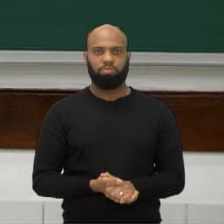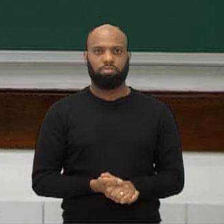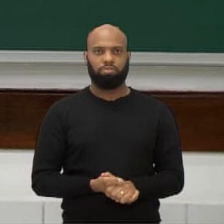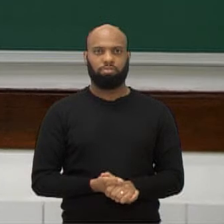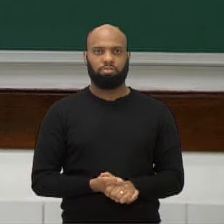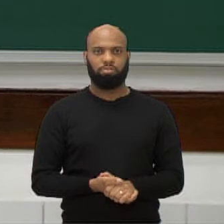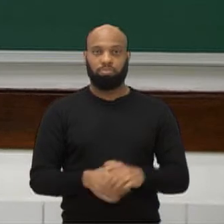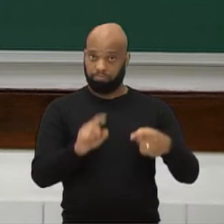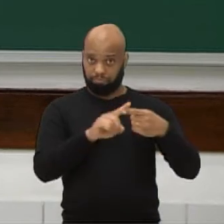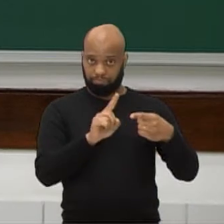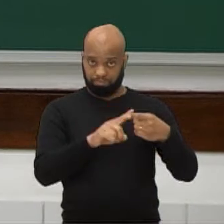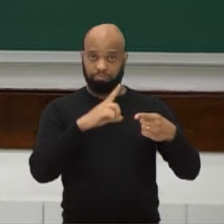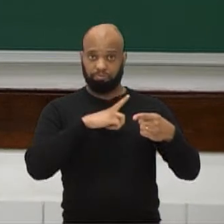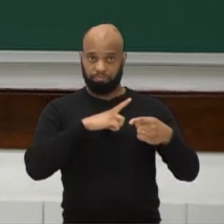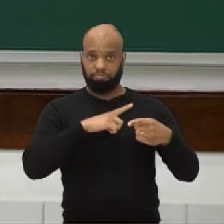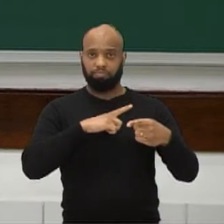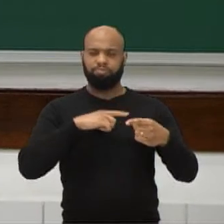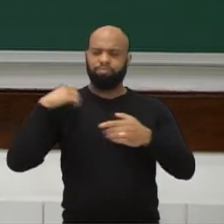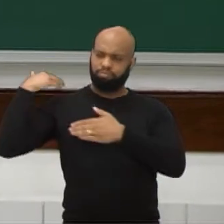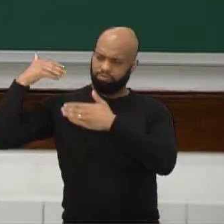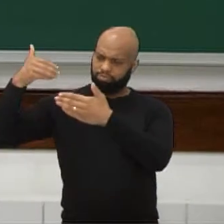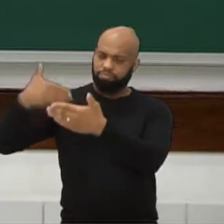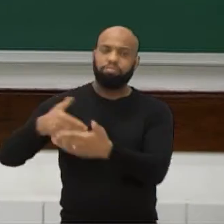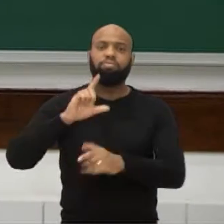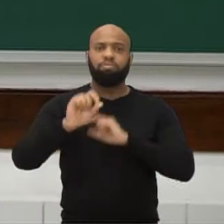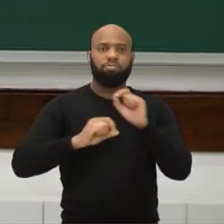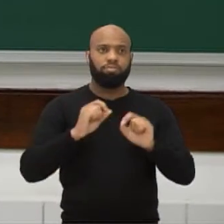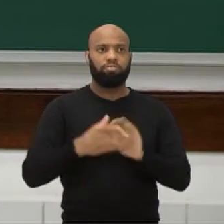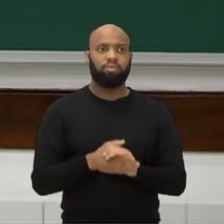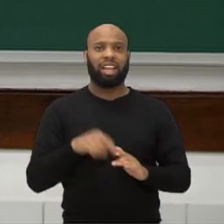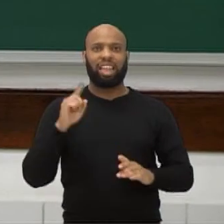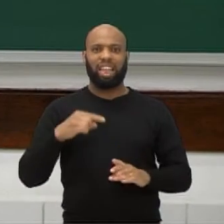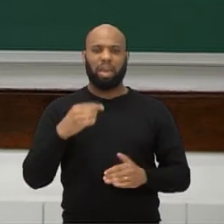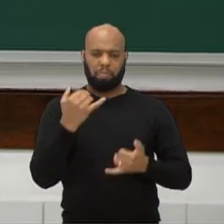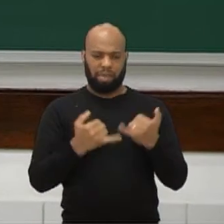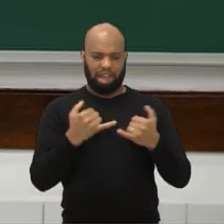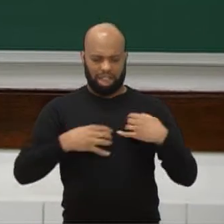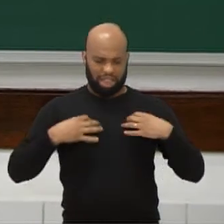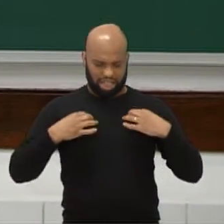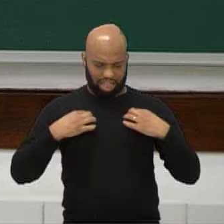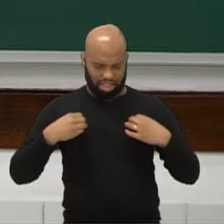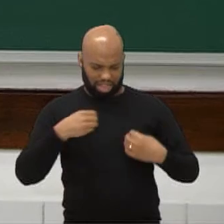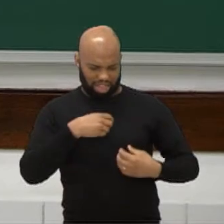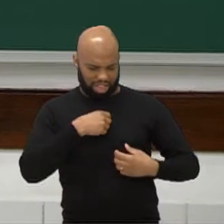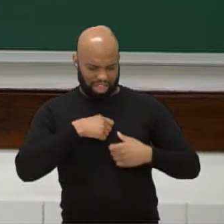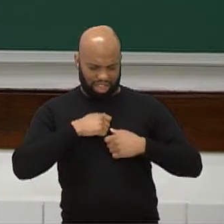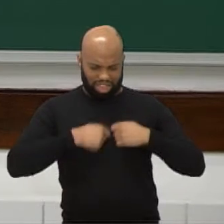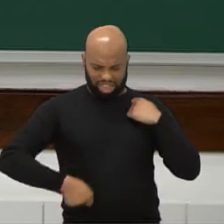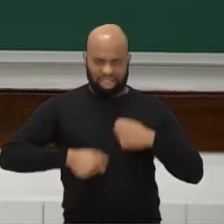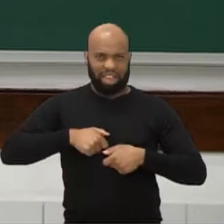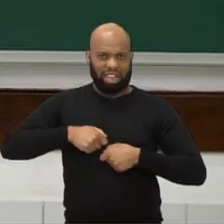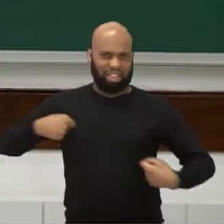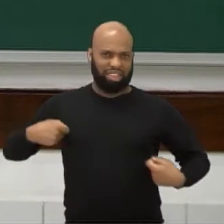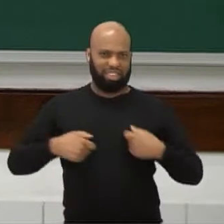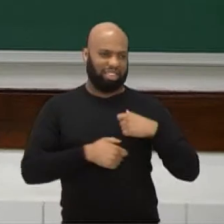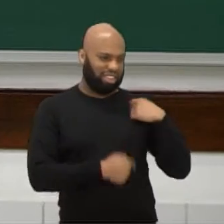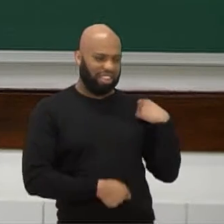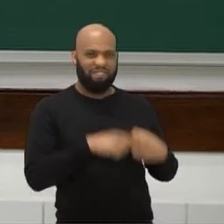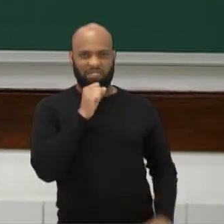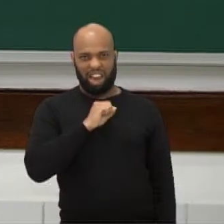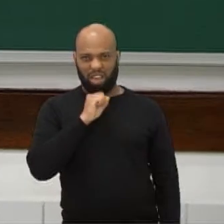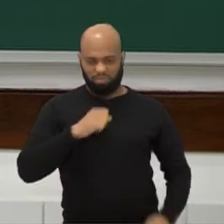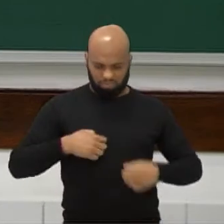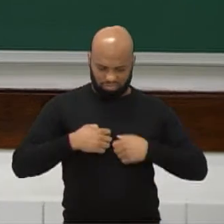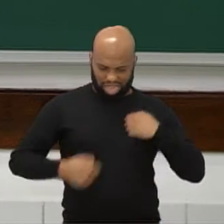que carrega aí por um longo tempo na história, é a questão de farrapos ou farroupilhas ter esse nome devido às roupas que